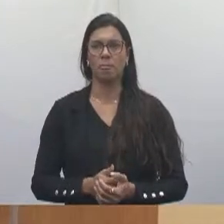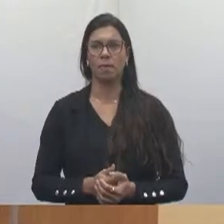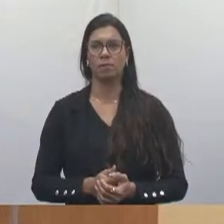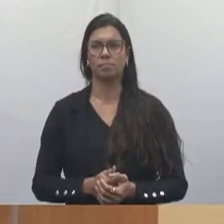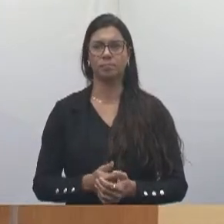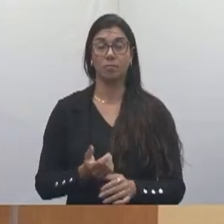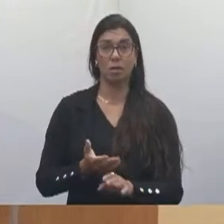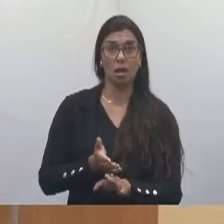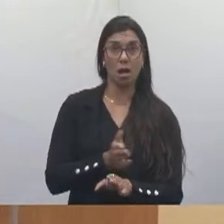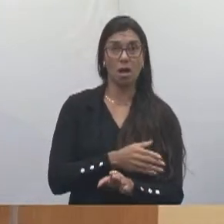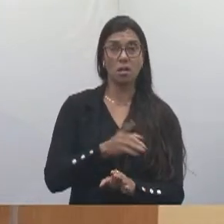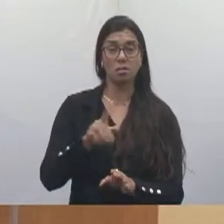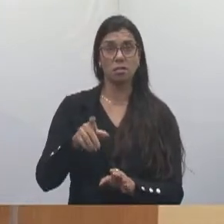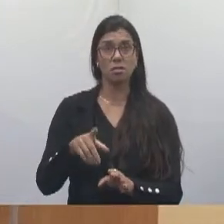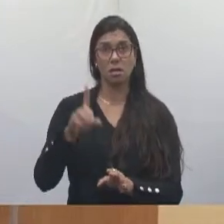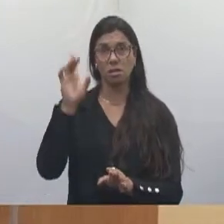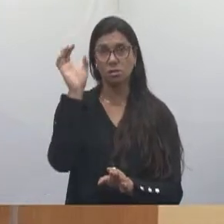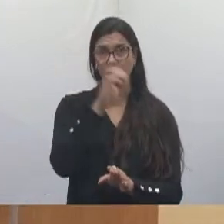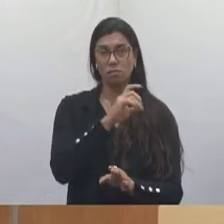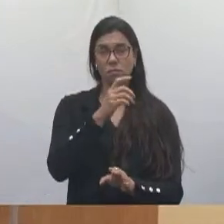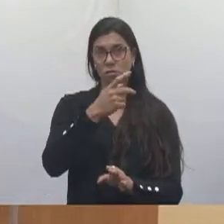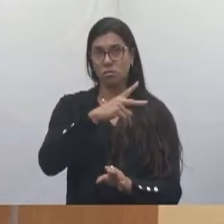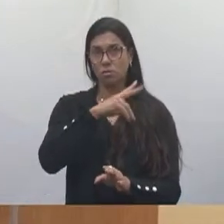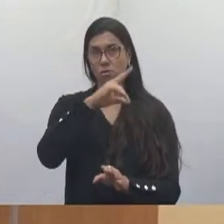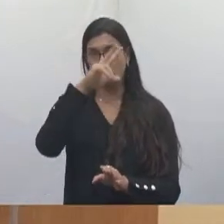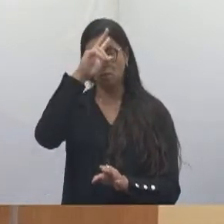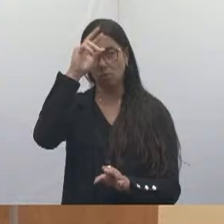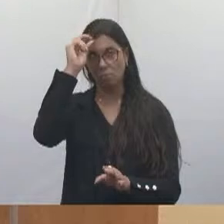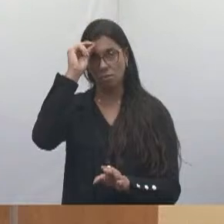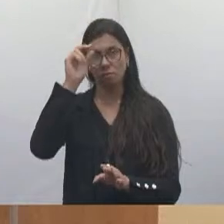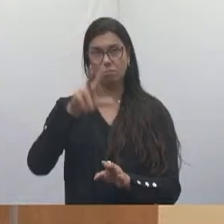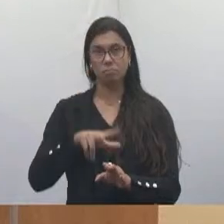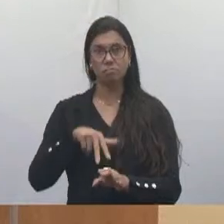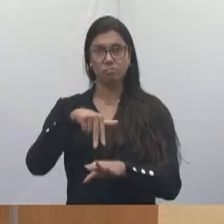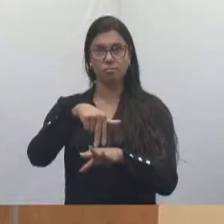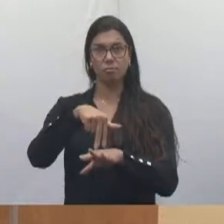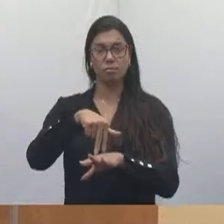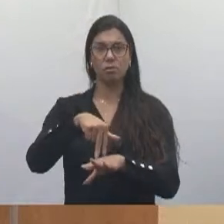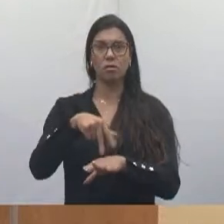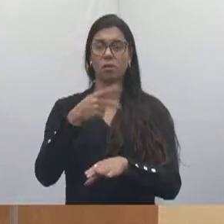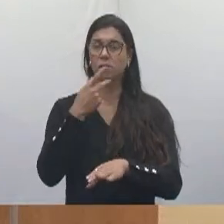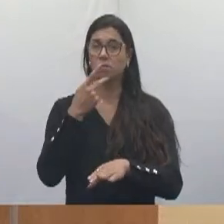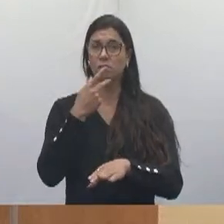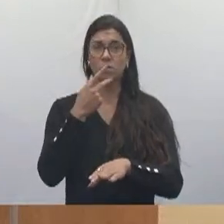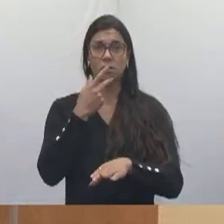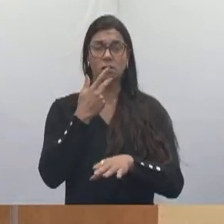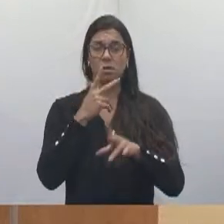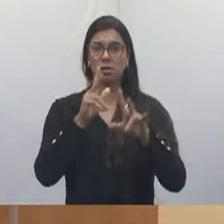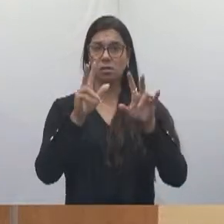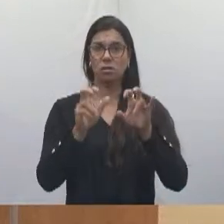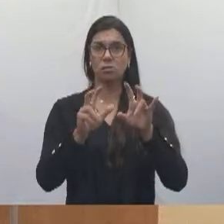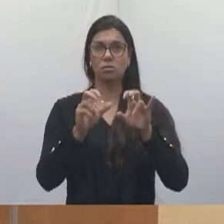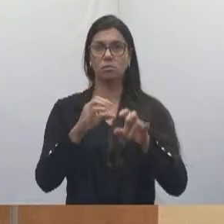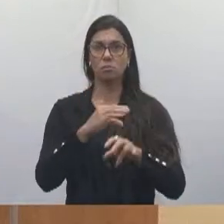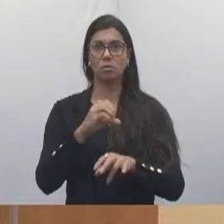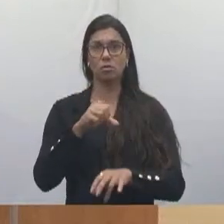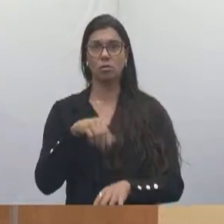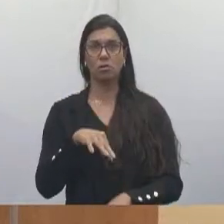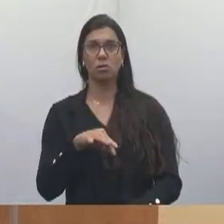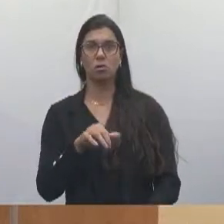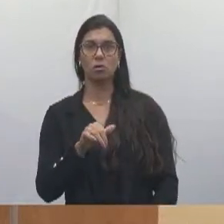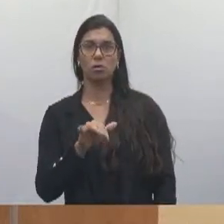Era muito difícil um prefeito vir aqui e fazer a prestação de conta aqui.